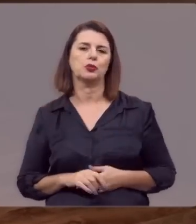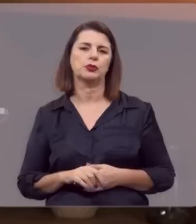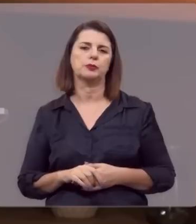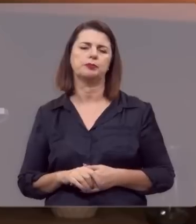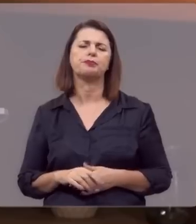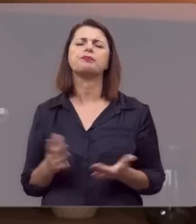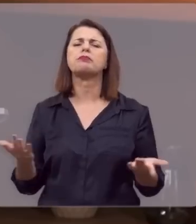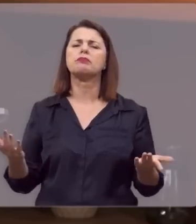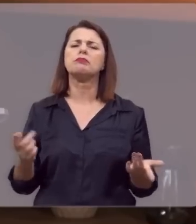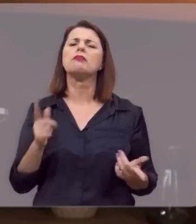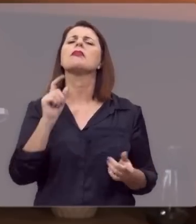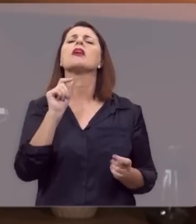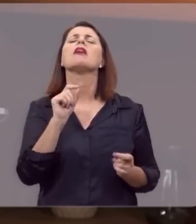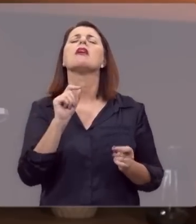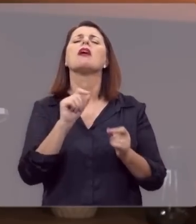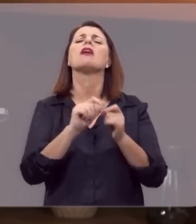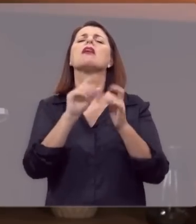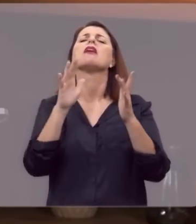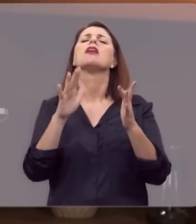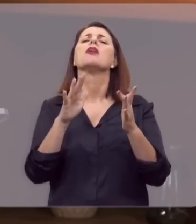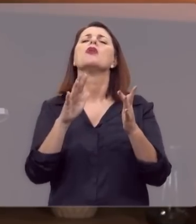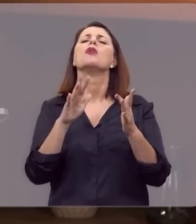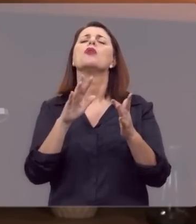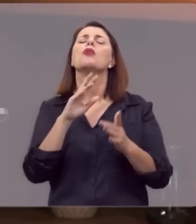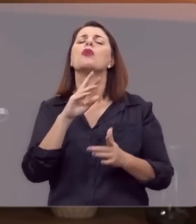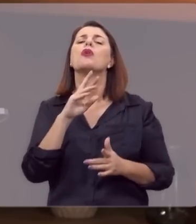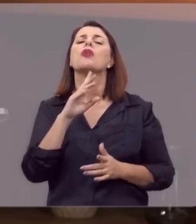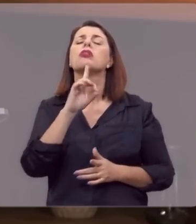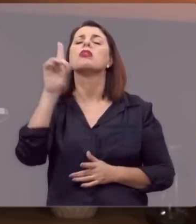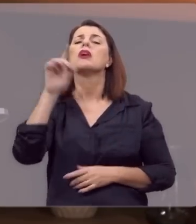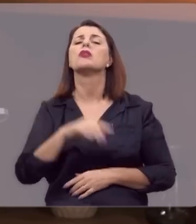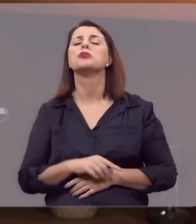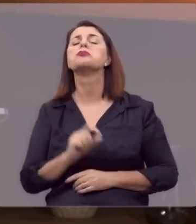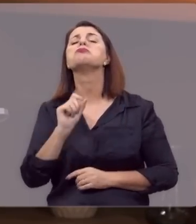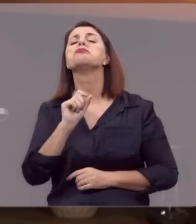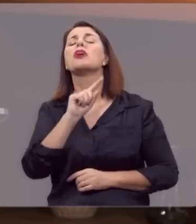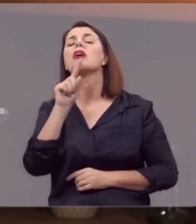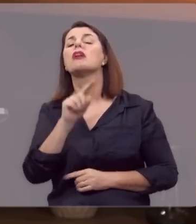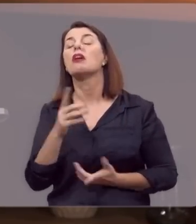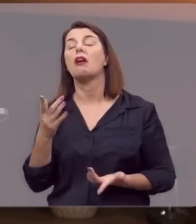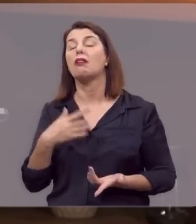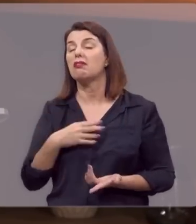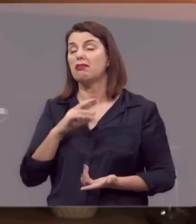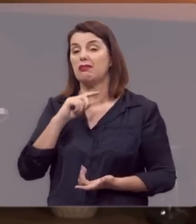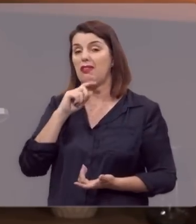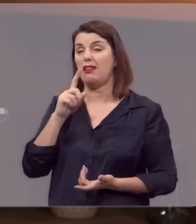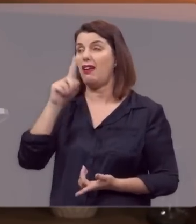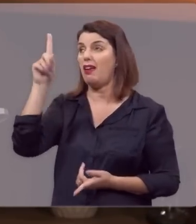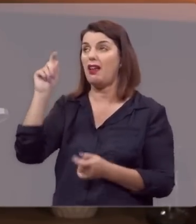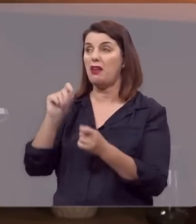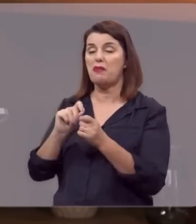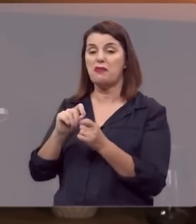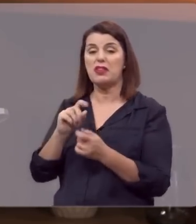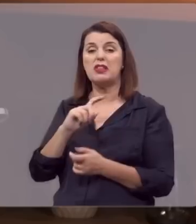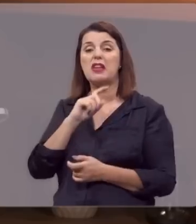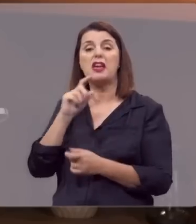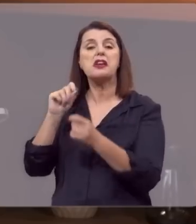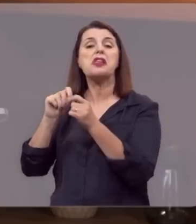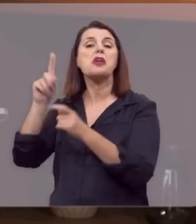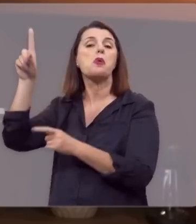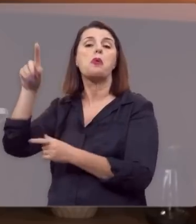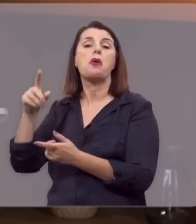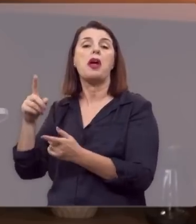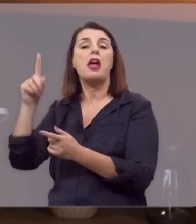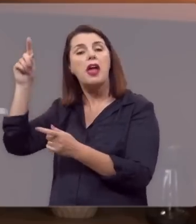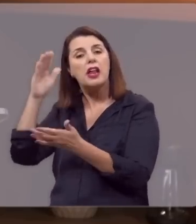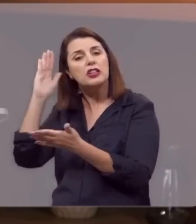alguém pergunta: mas quem criou Deus? Resposta: ninguém. Ele não foi criado, ele é o Criador. Alguém pergunta: mas quando ele passou a